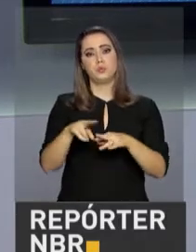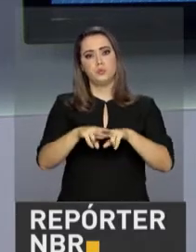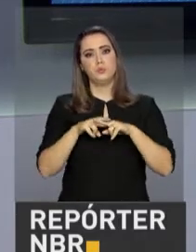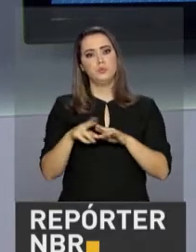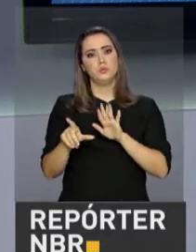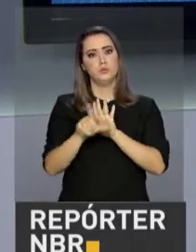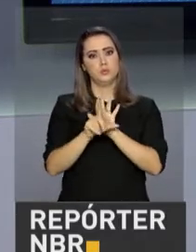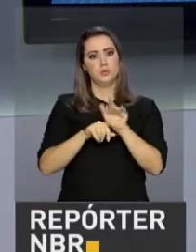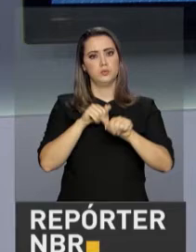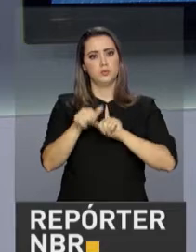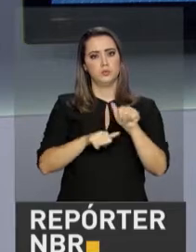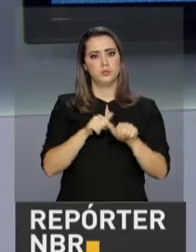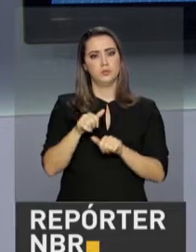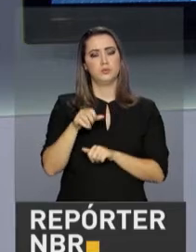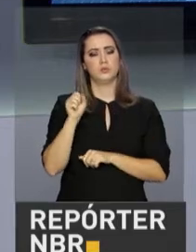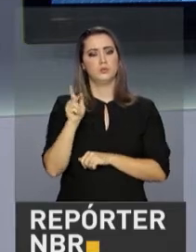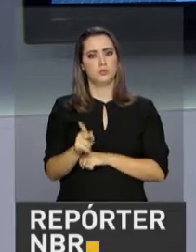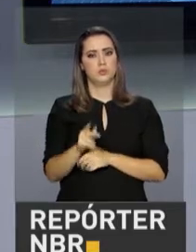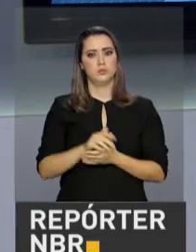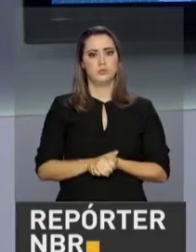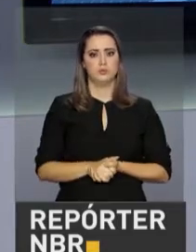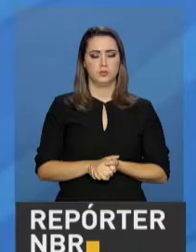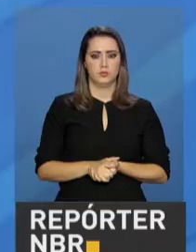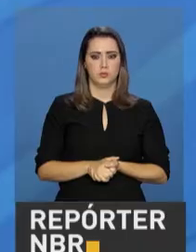reformas, especialmente a da Previdência.